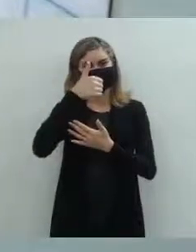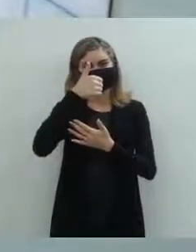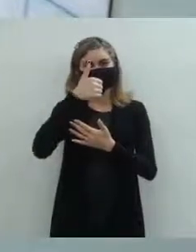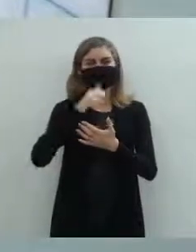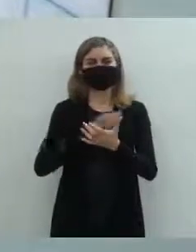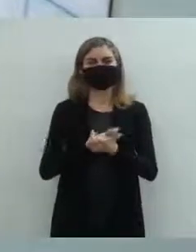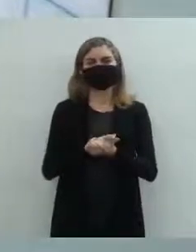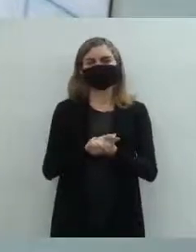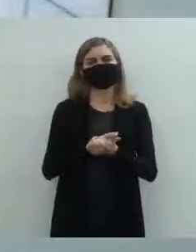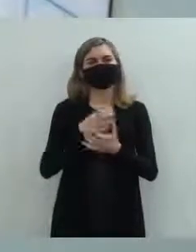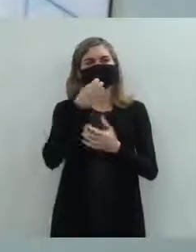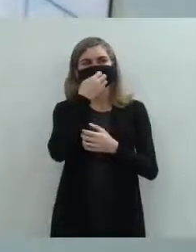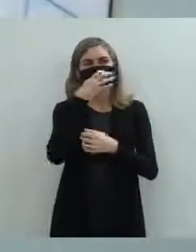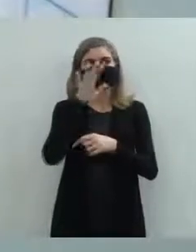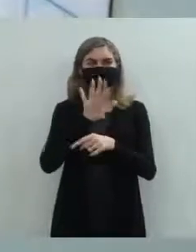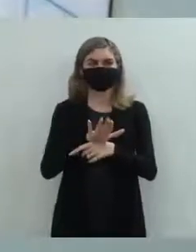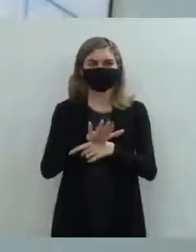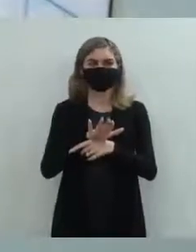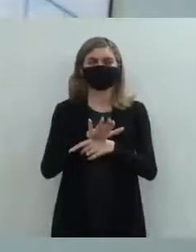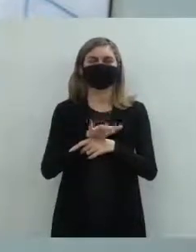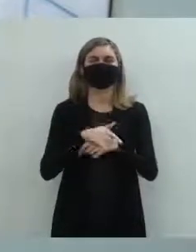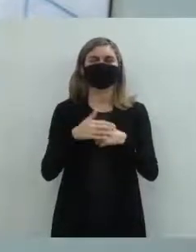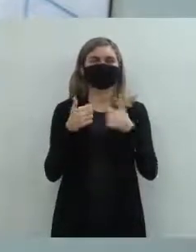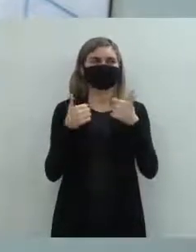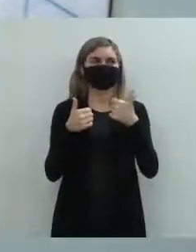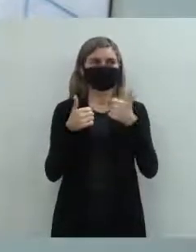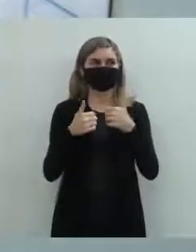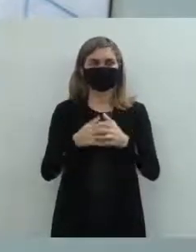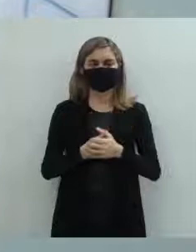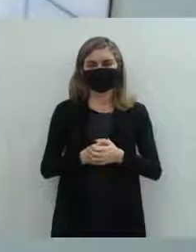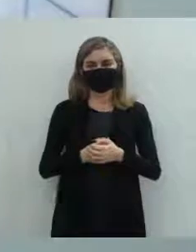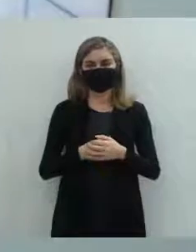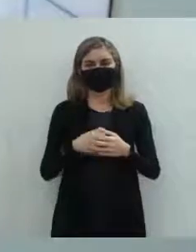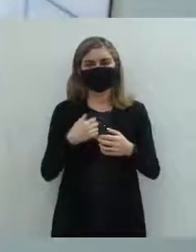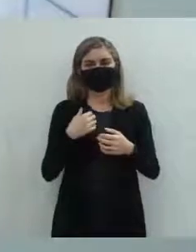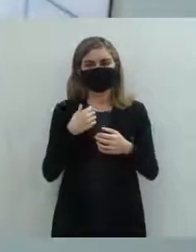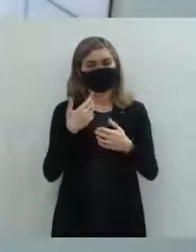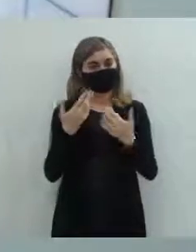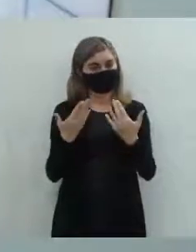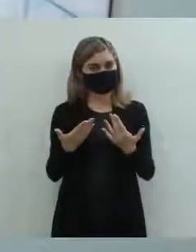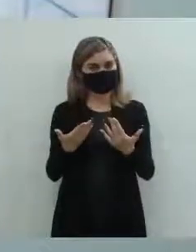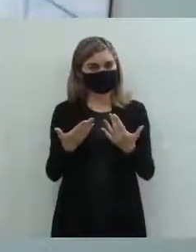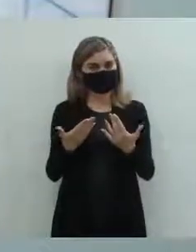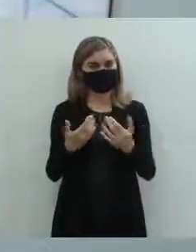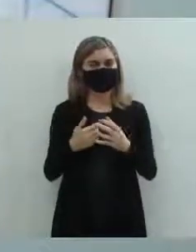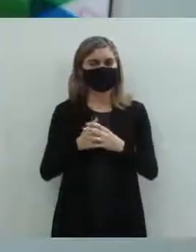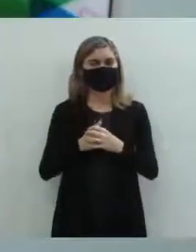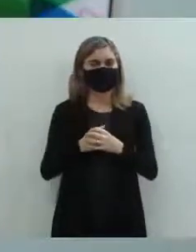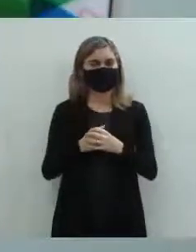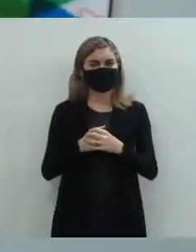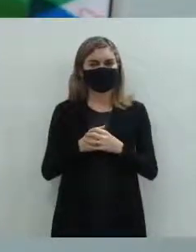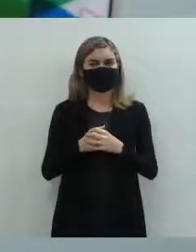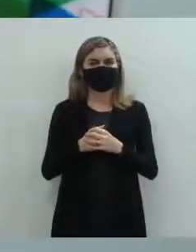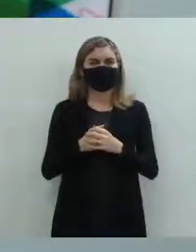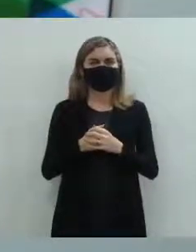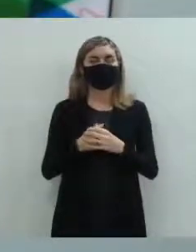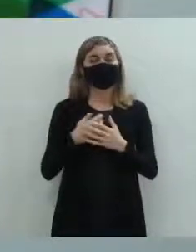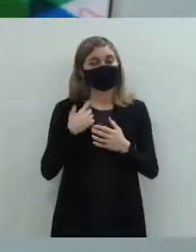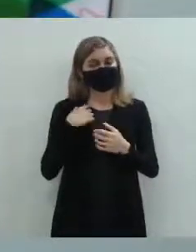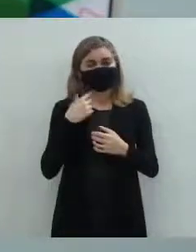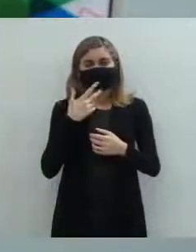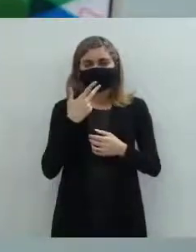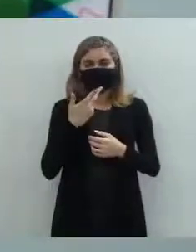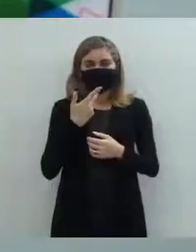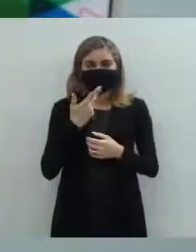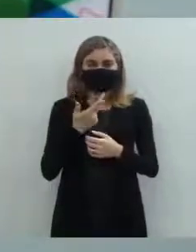Isabela. Boa tarde, Isabela! Então, vamos lá. Vamos